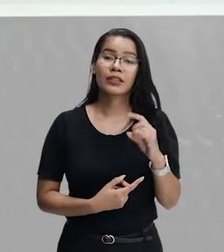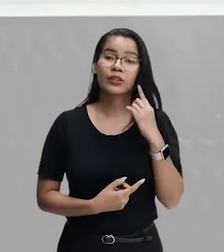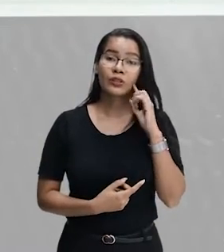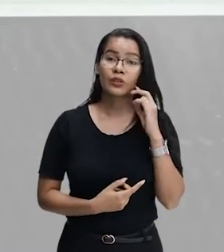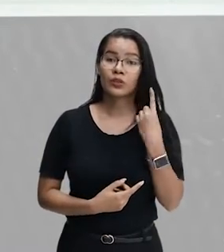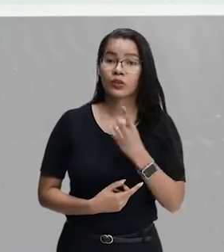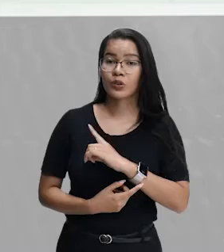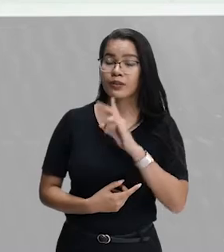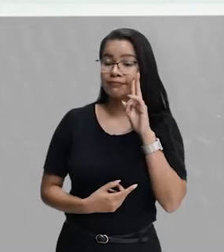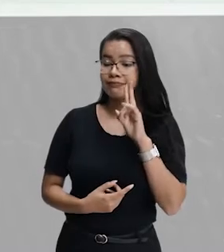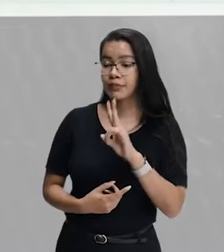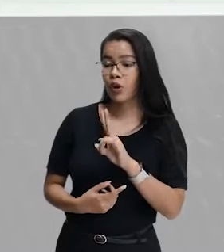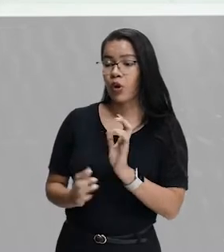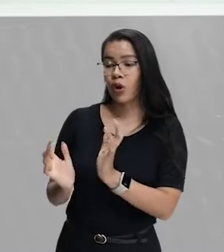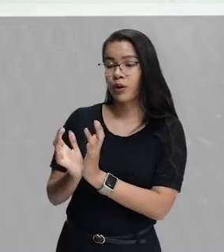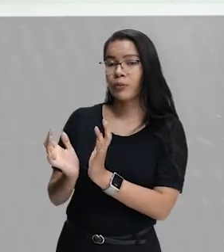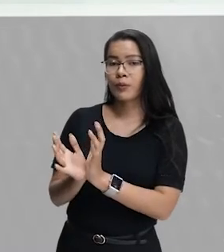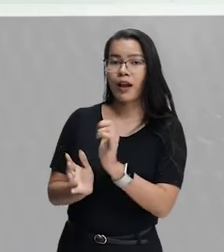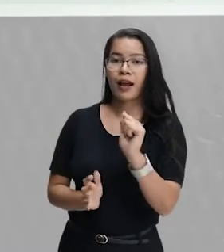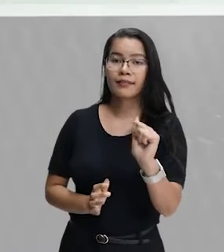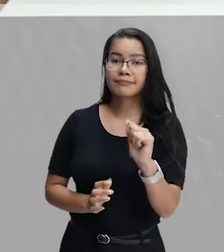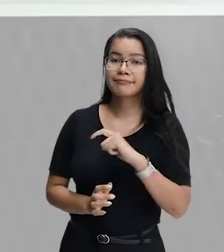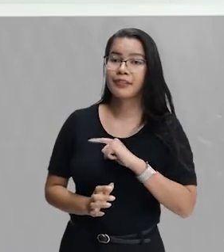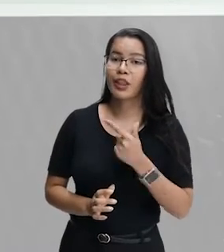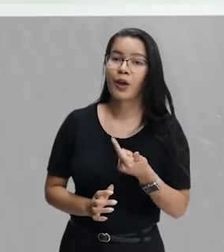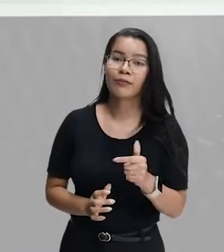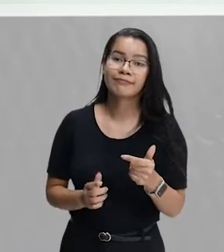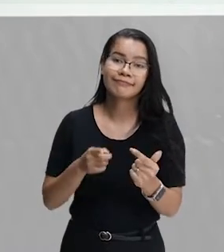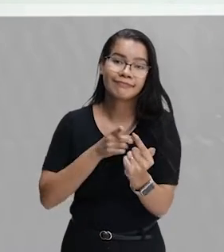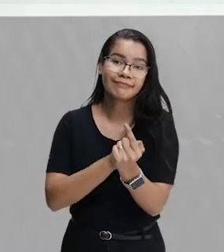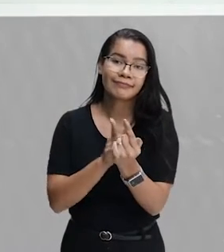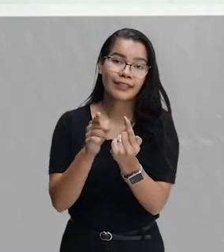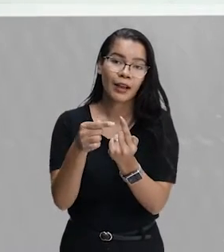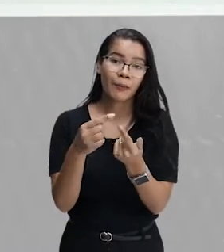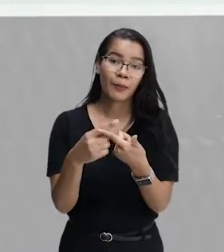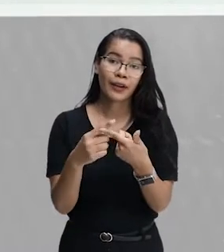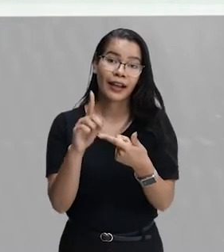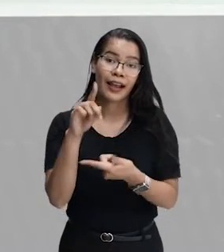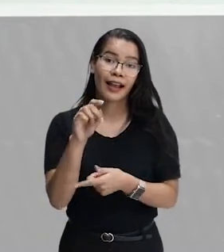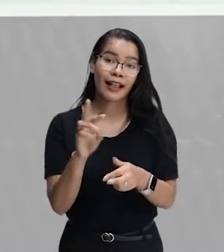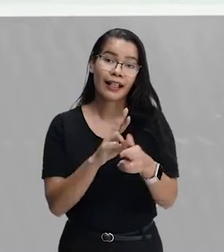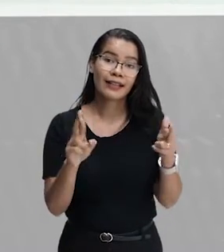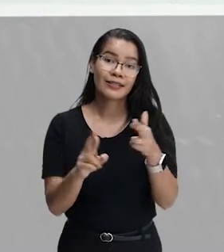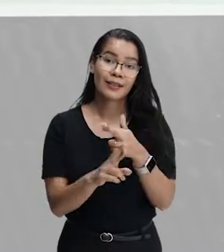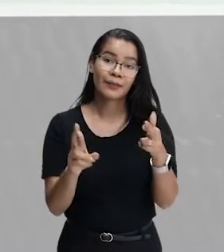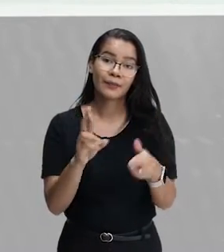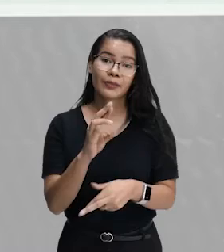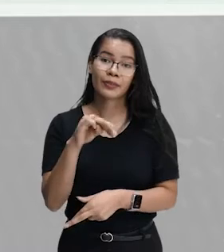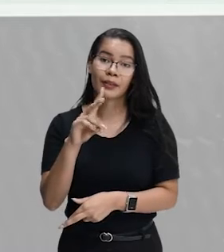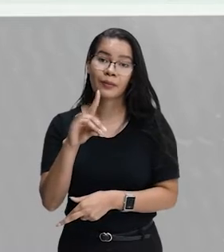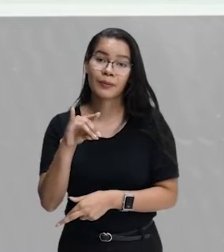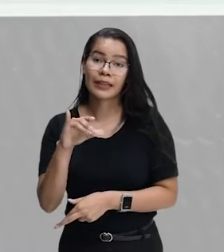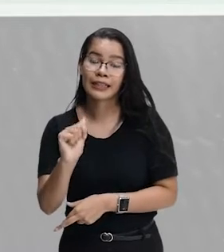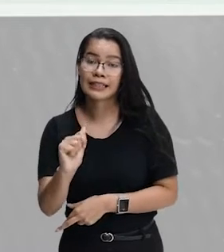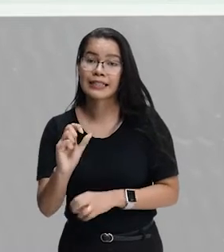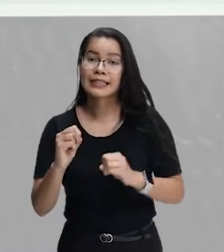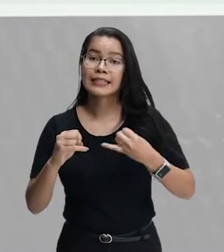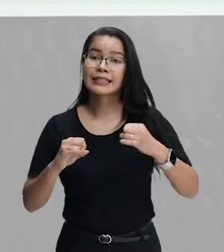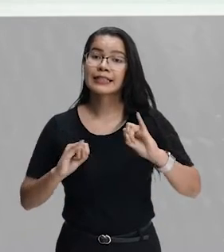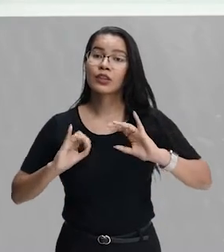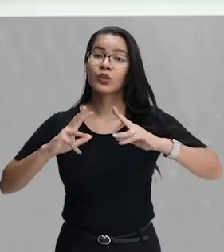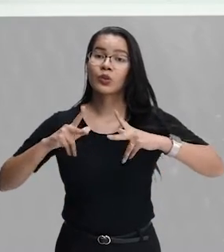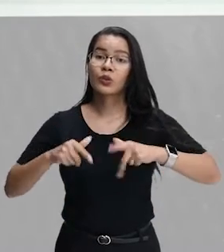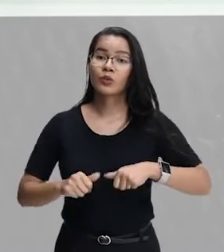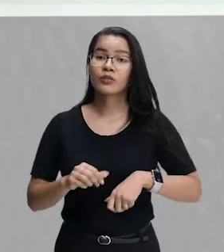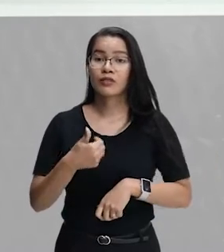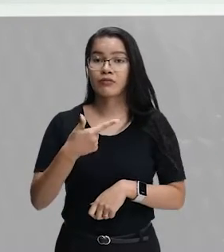para o grupo A, não tem desvio. Porque o desvio é em relação à média. Quanto é que isso desviou da média? Se todos são 20,